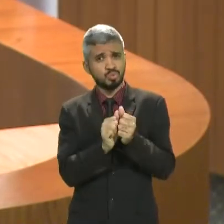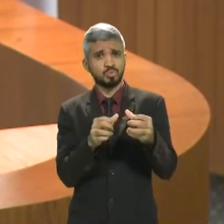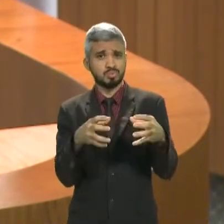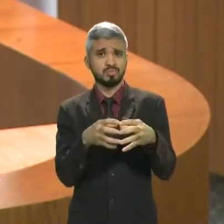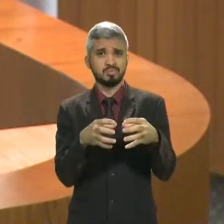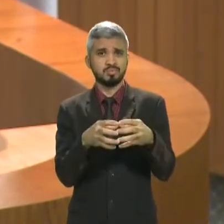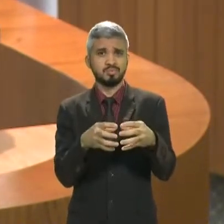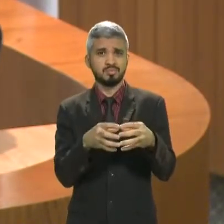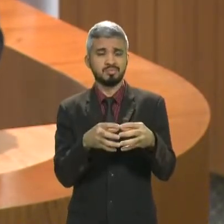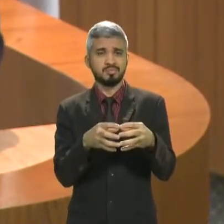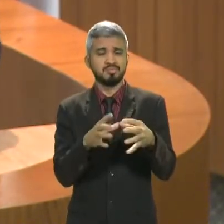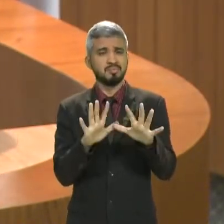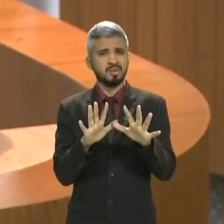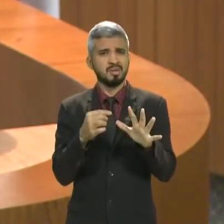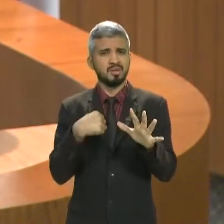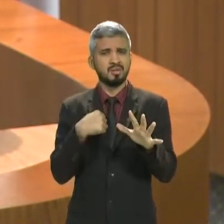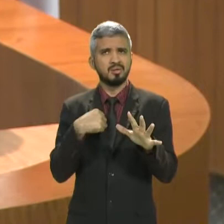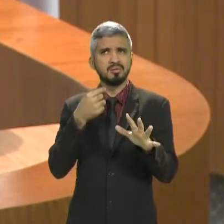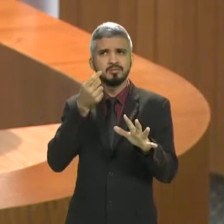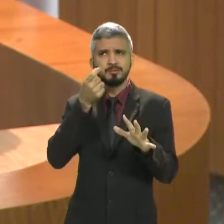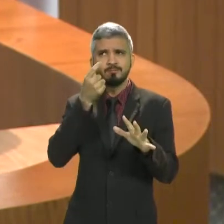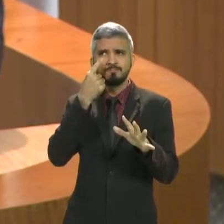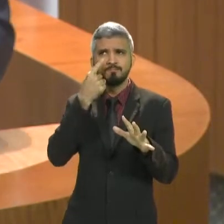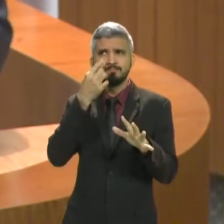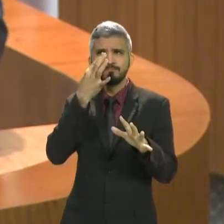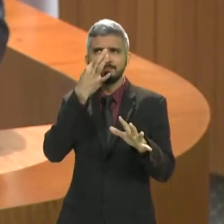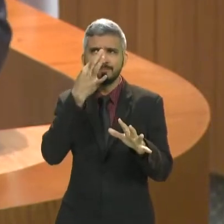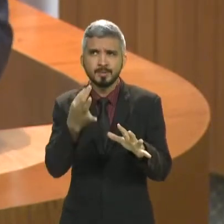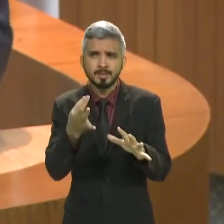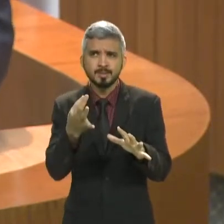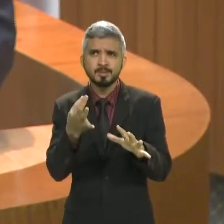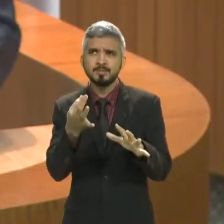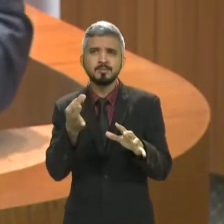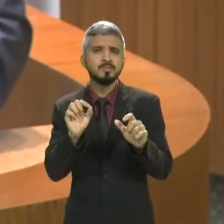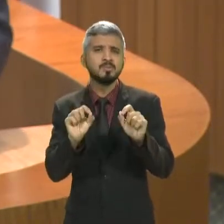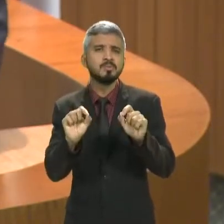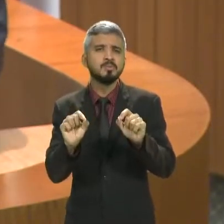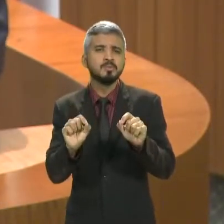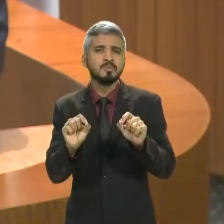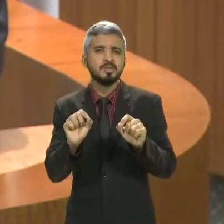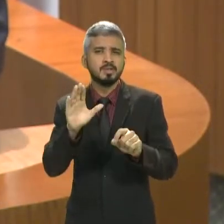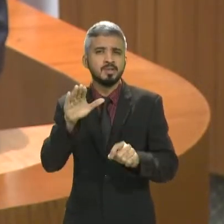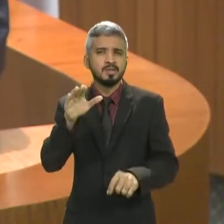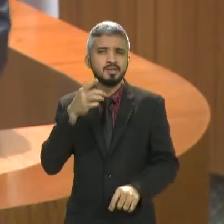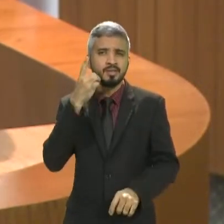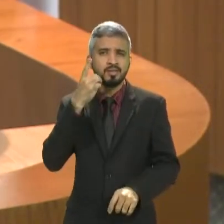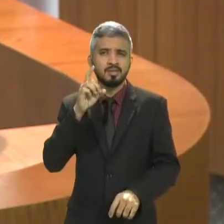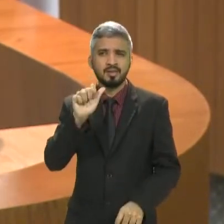Então, o que me chama a atenção, deputado Adelmo, é agora.